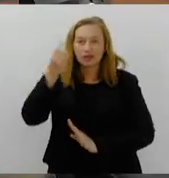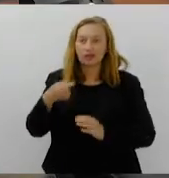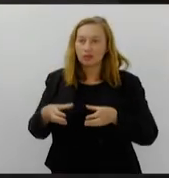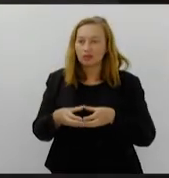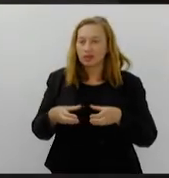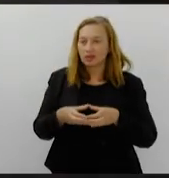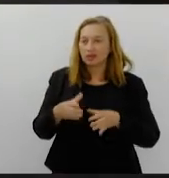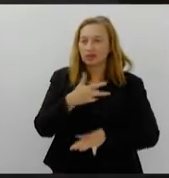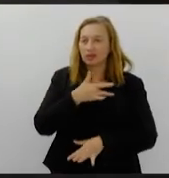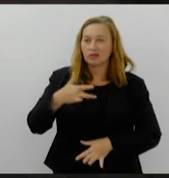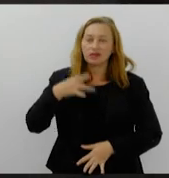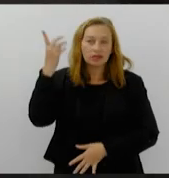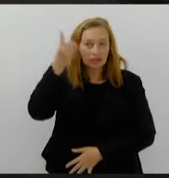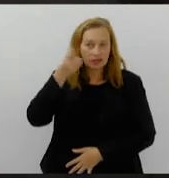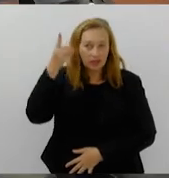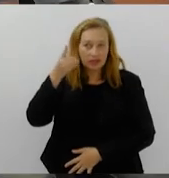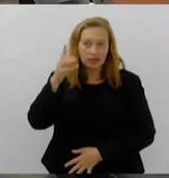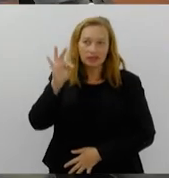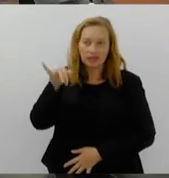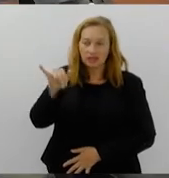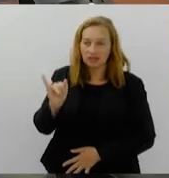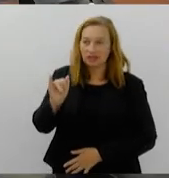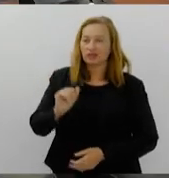Saúde, deputado Tandy Vieira.